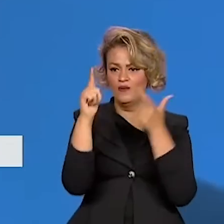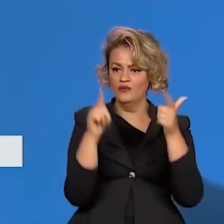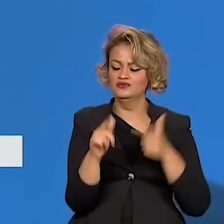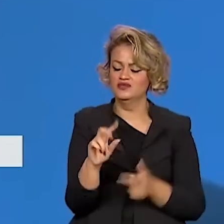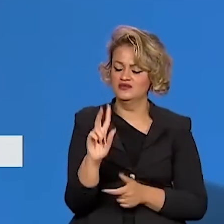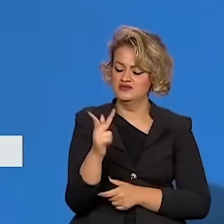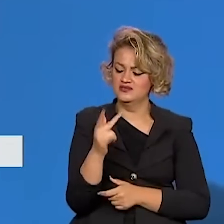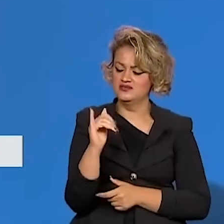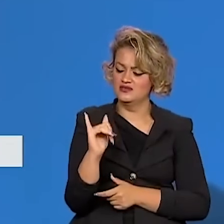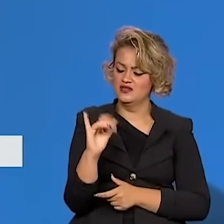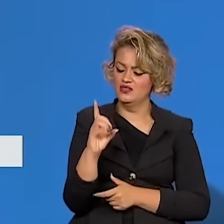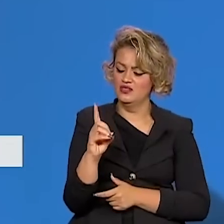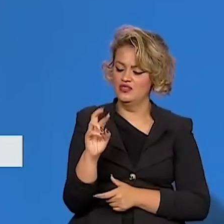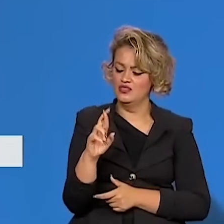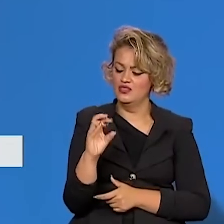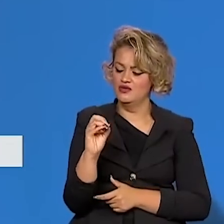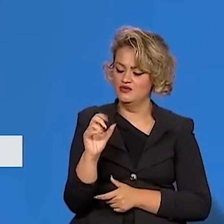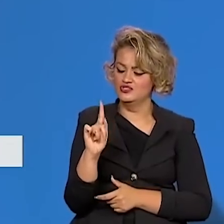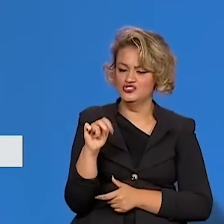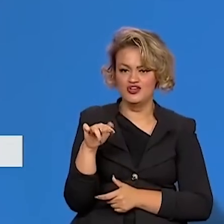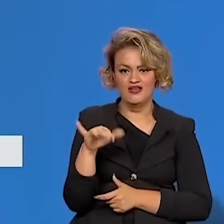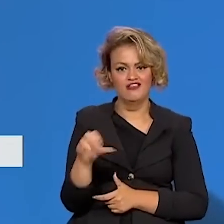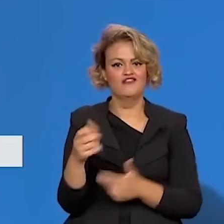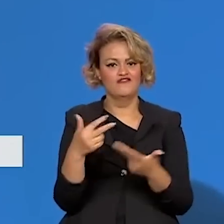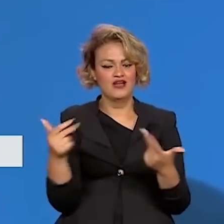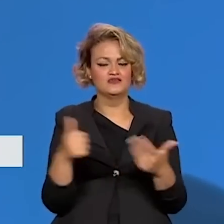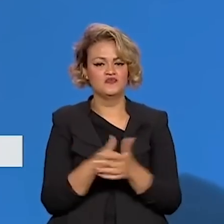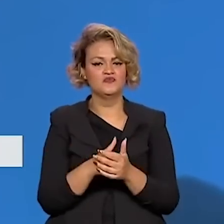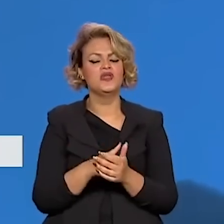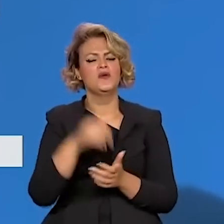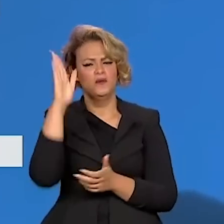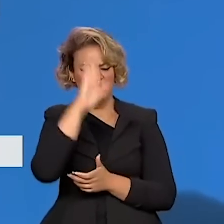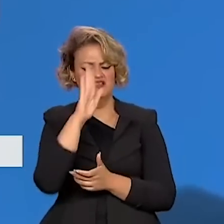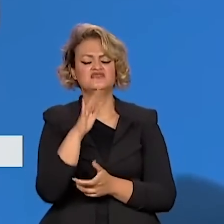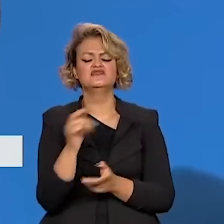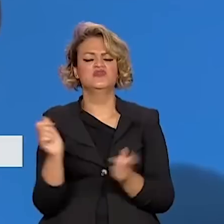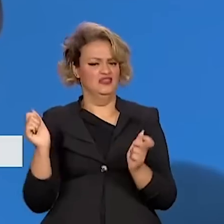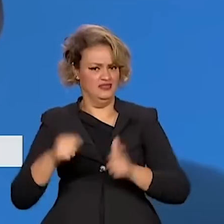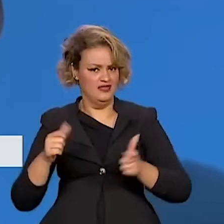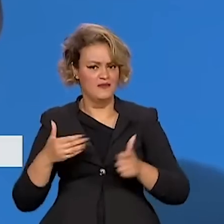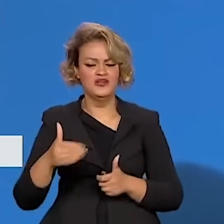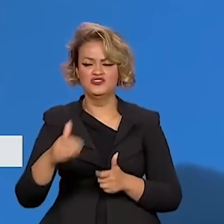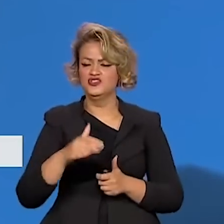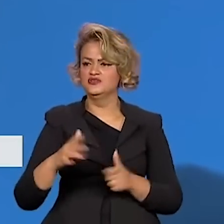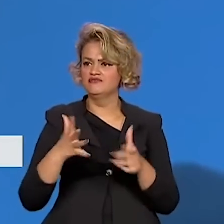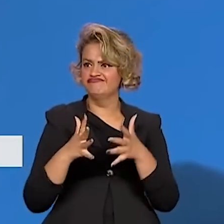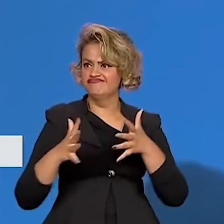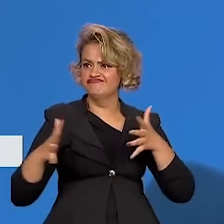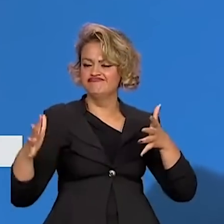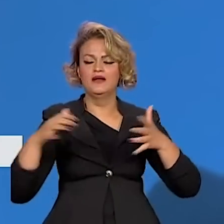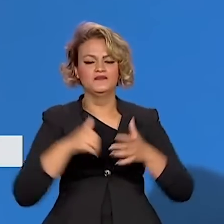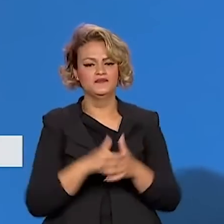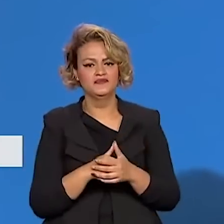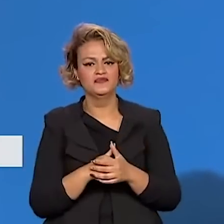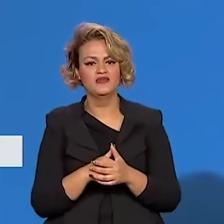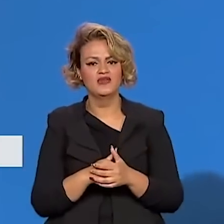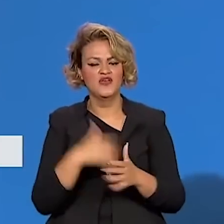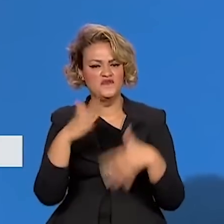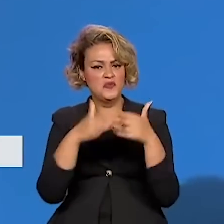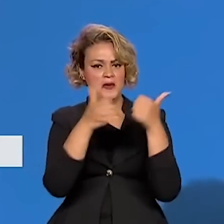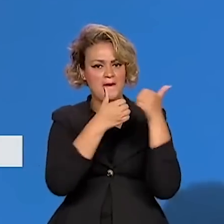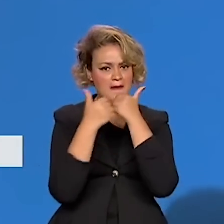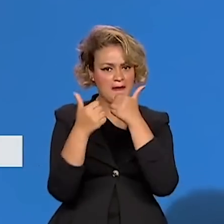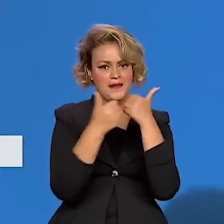o Brasil está preparado para voltar a ser um país grande o Brasil está preparado para